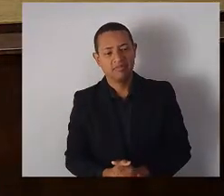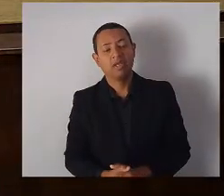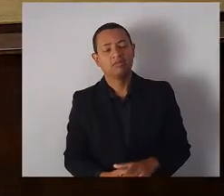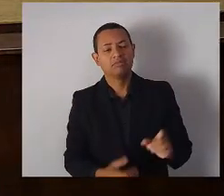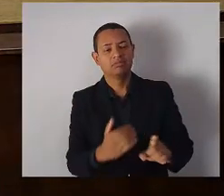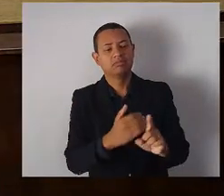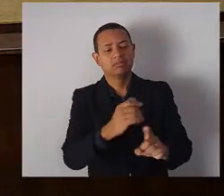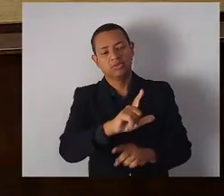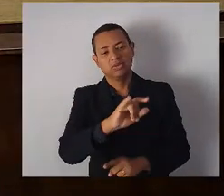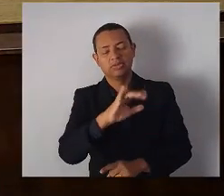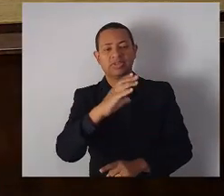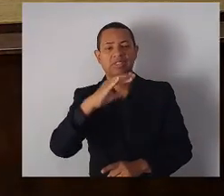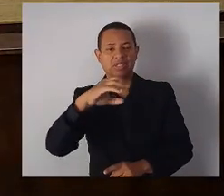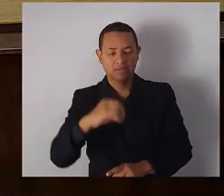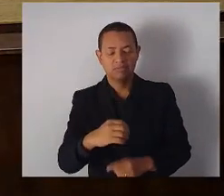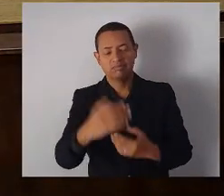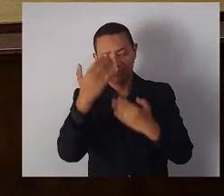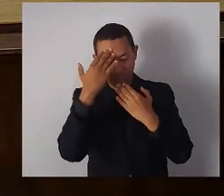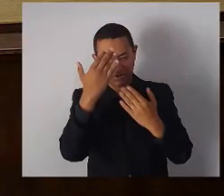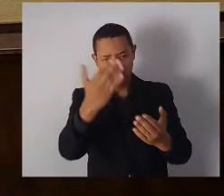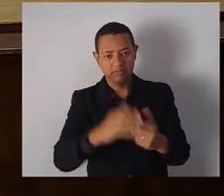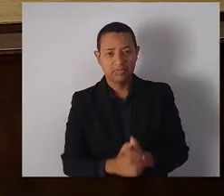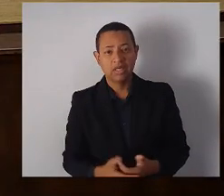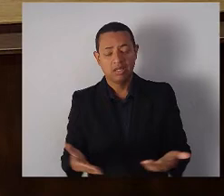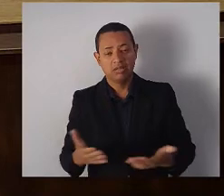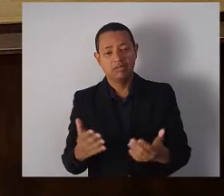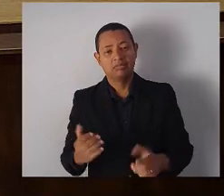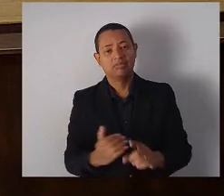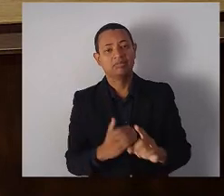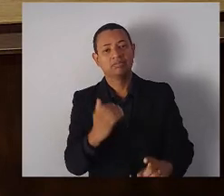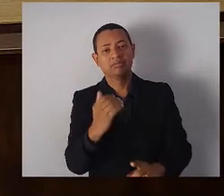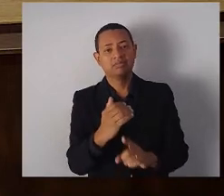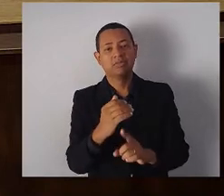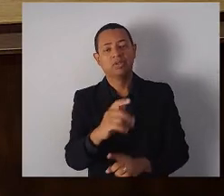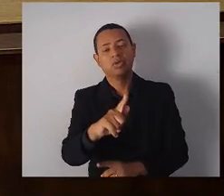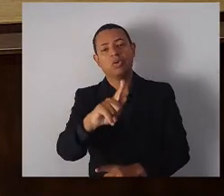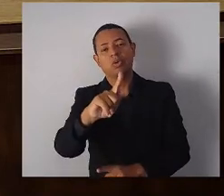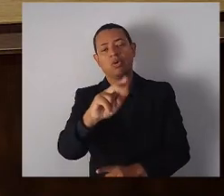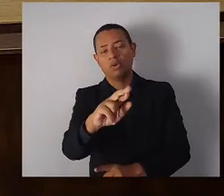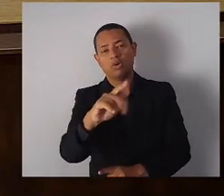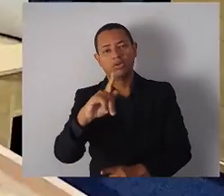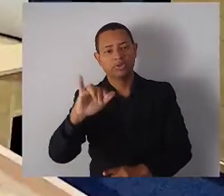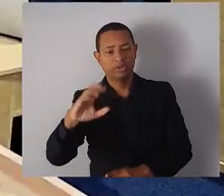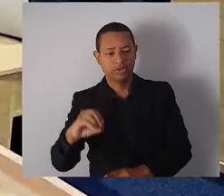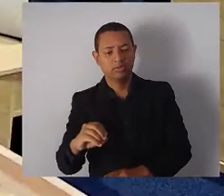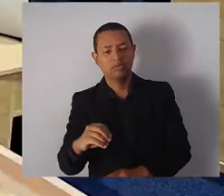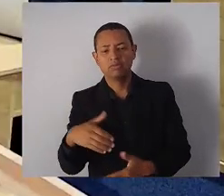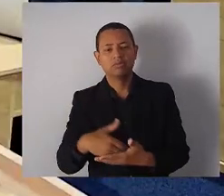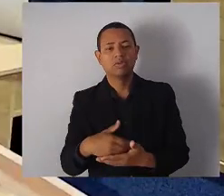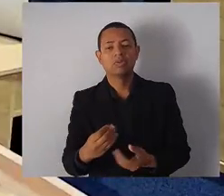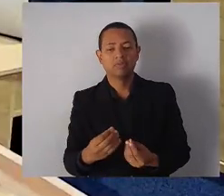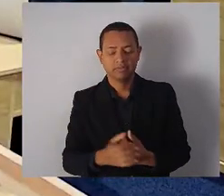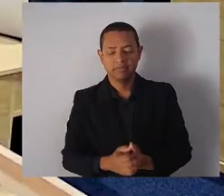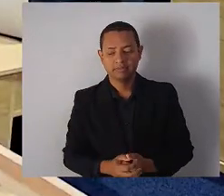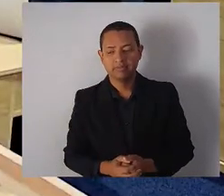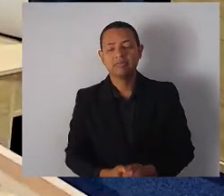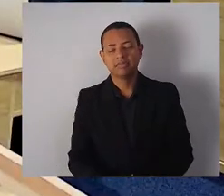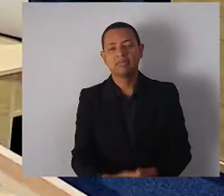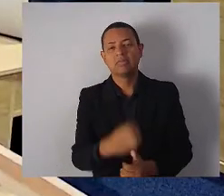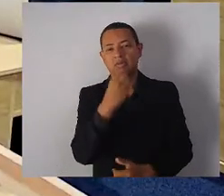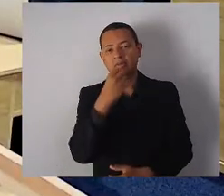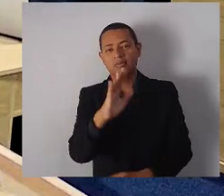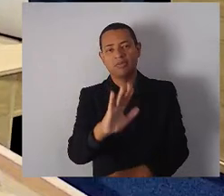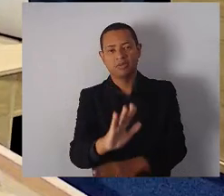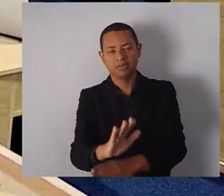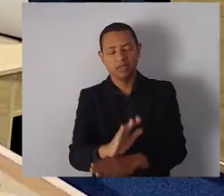Luciano, muito obrigado. Desembargador Rogério Feitosa Carvalho Mota, como vota? Boa tarde, senhor presidente. Raimundo